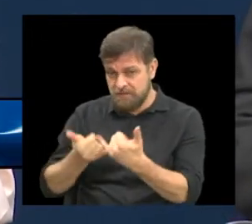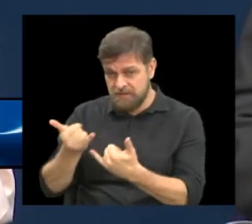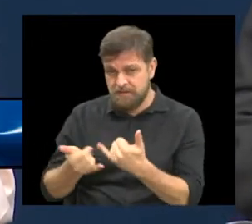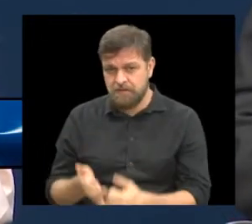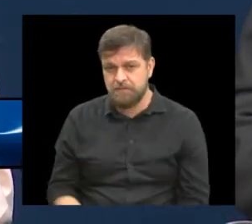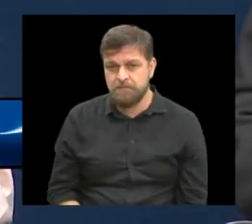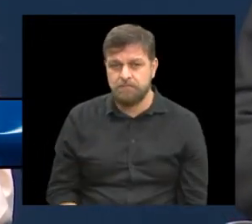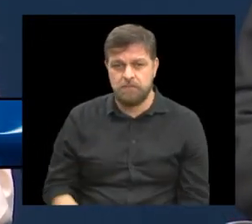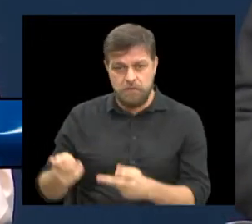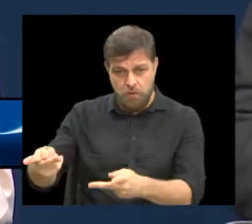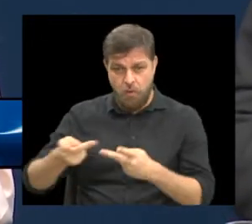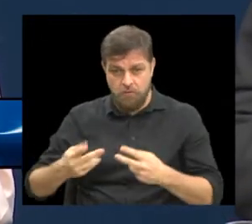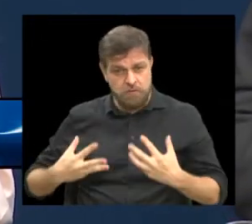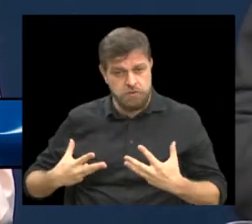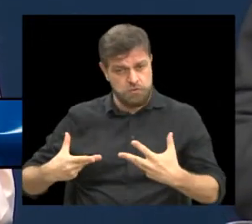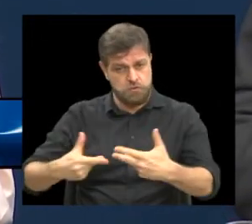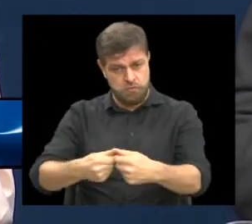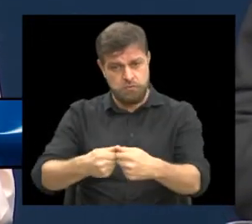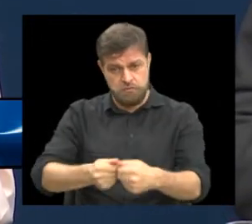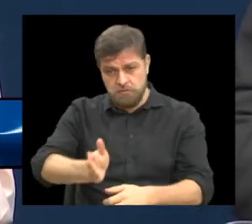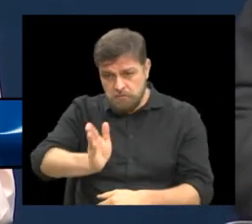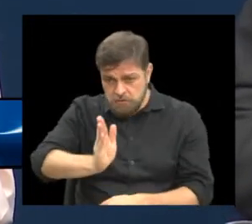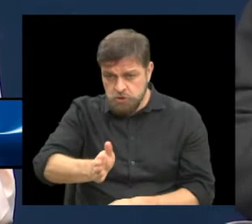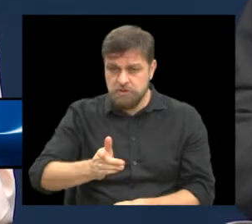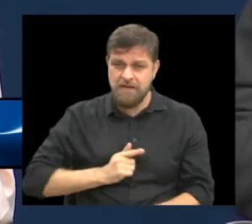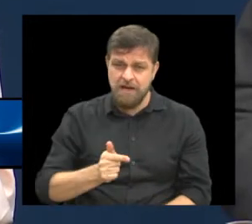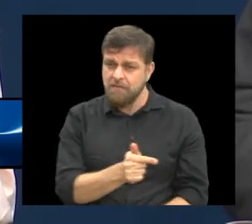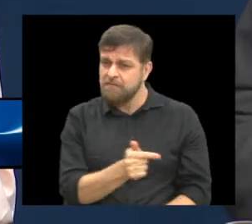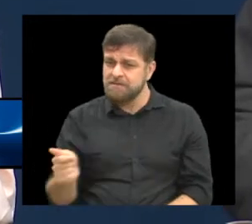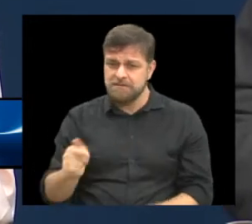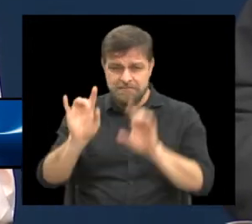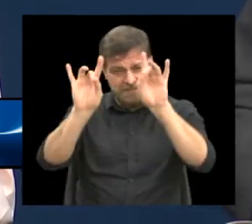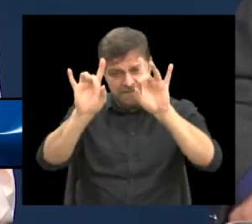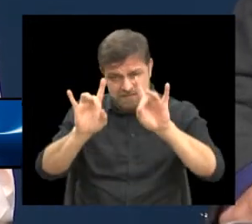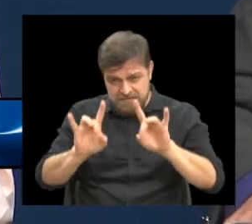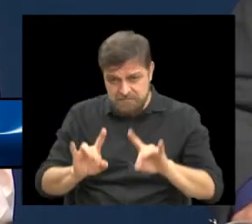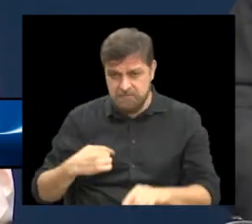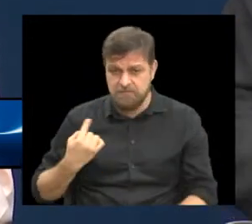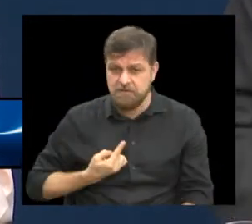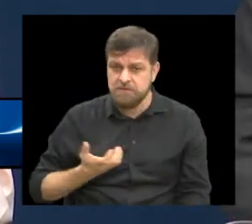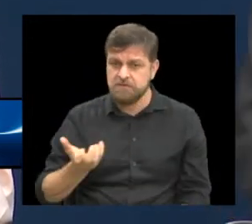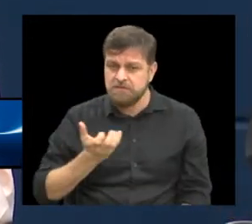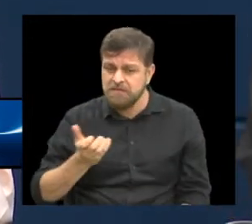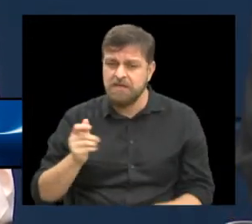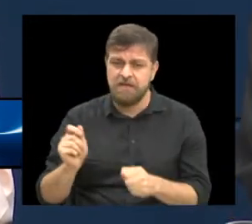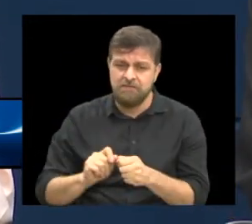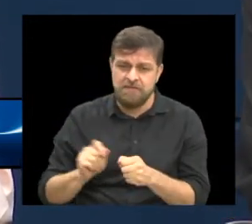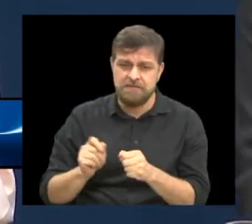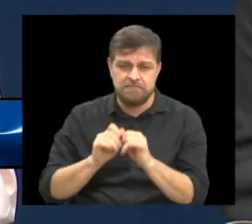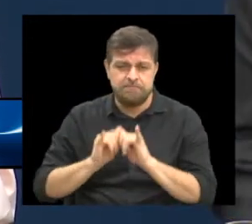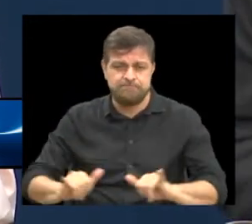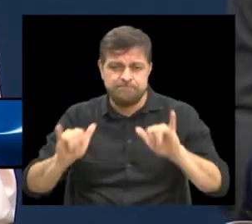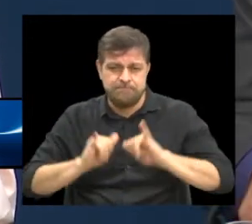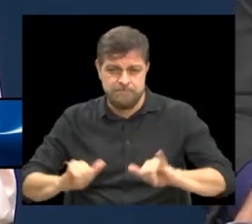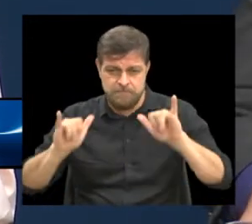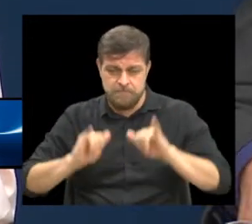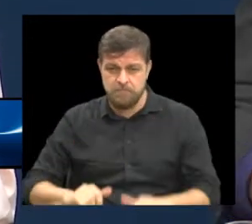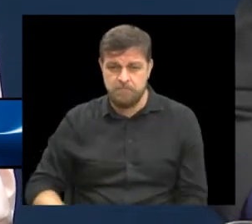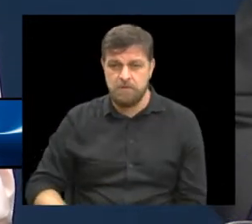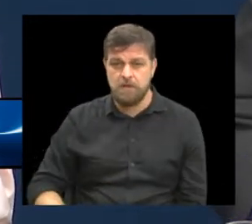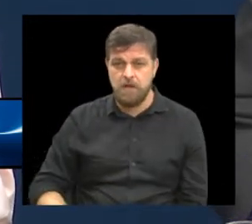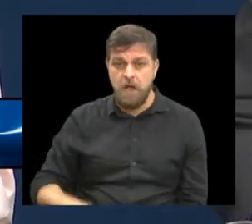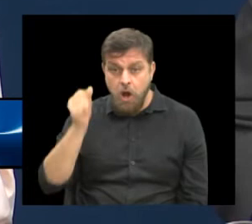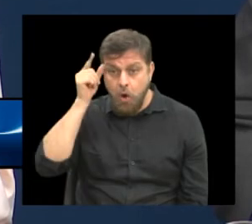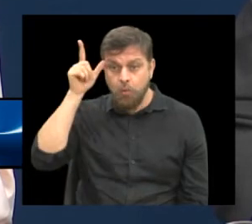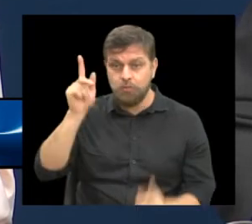deixo o convite a todos aqui, que vai ser uma semana bastante especial. A gente quer, com isso, dar um prosseguimento na cultura de